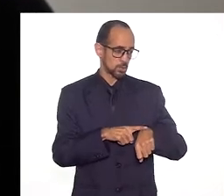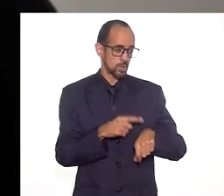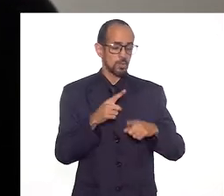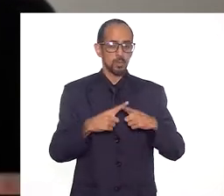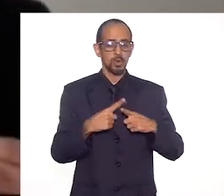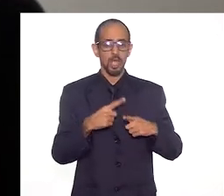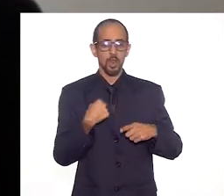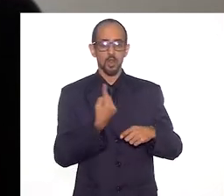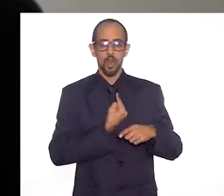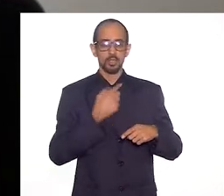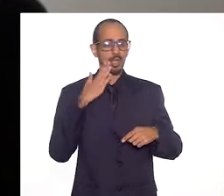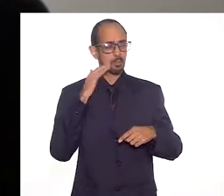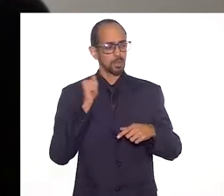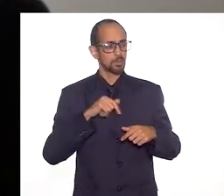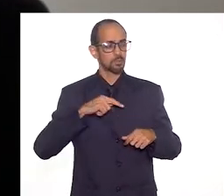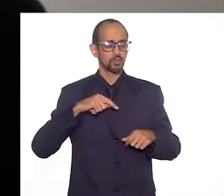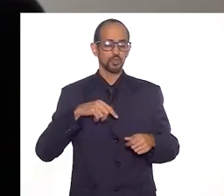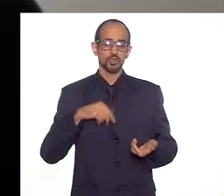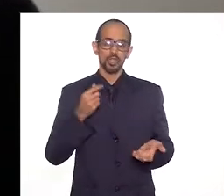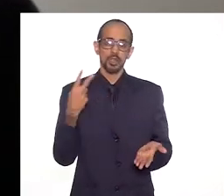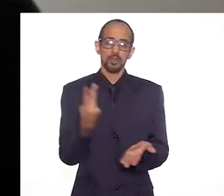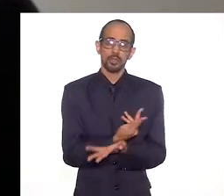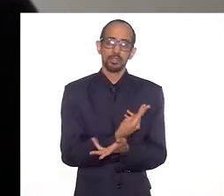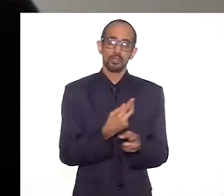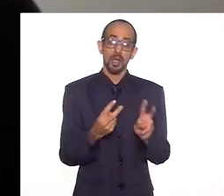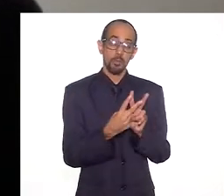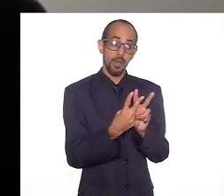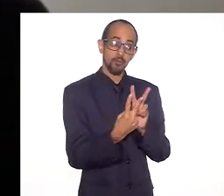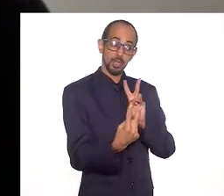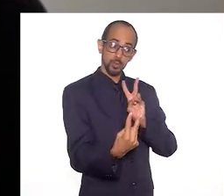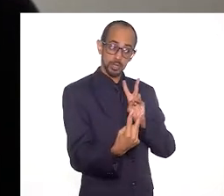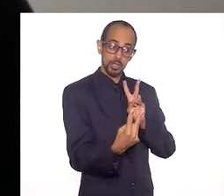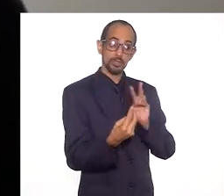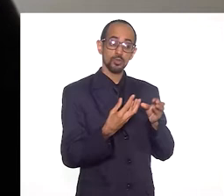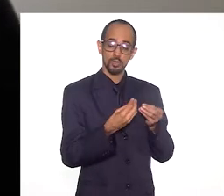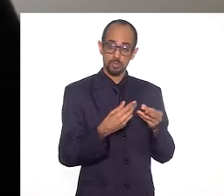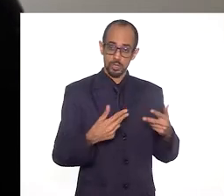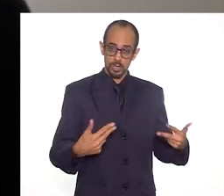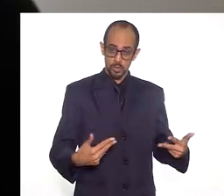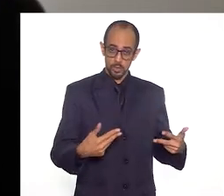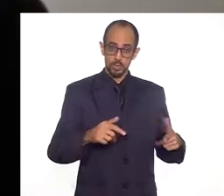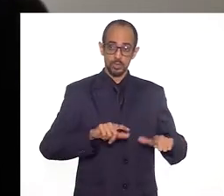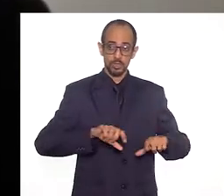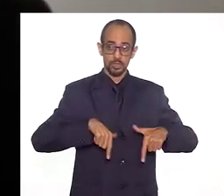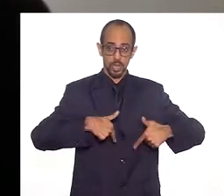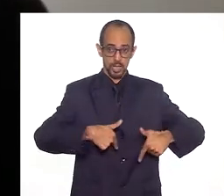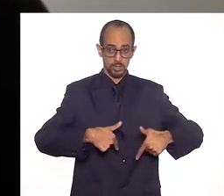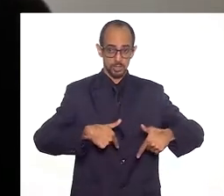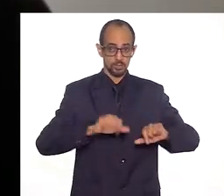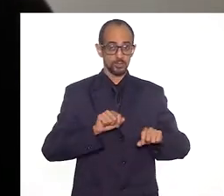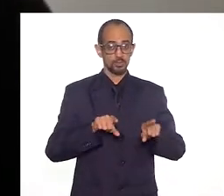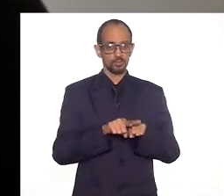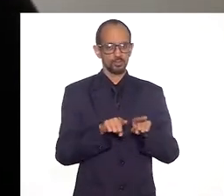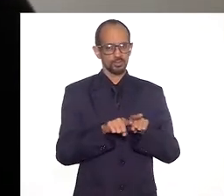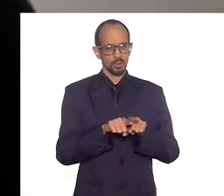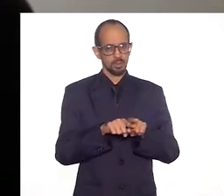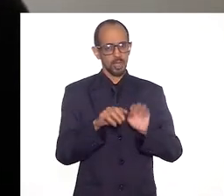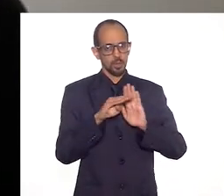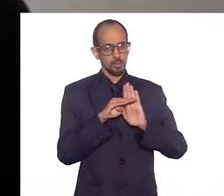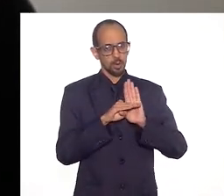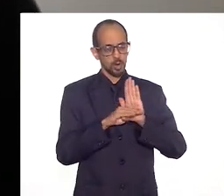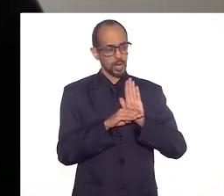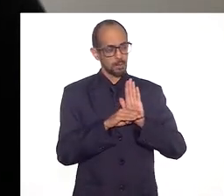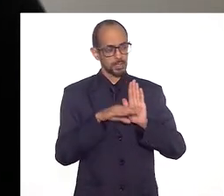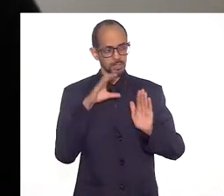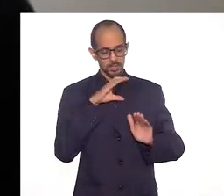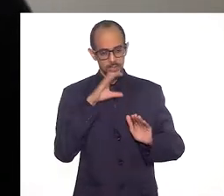houve uma corrida, né, para o mundo digital, e isso tem potencializado aí várias ações, inclusive o programa de aceleração que você